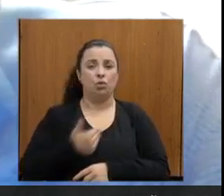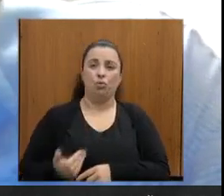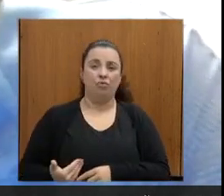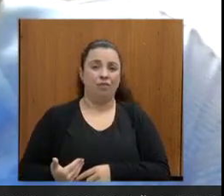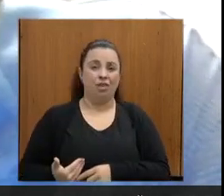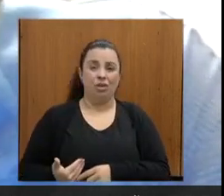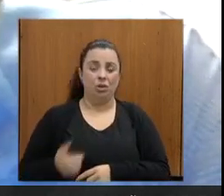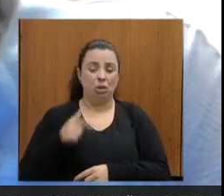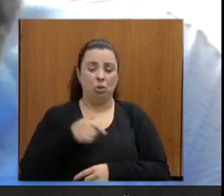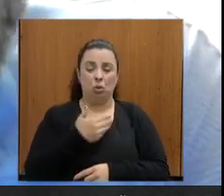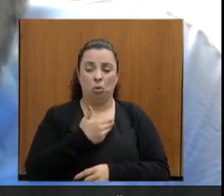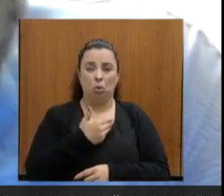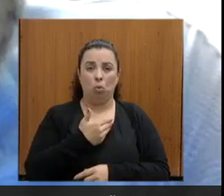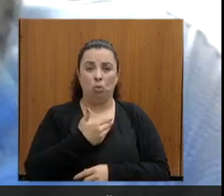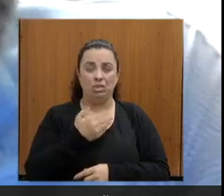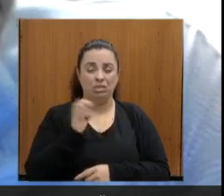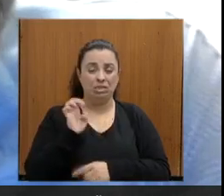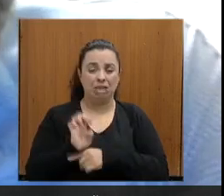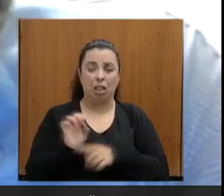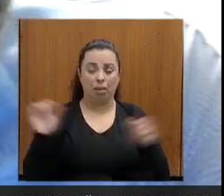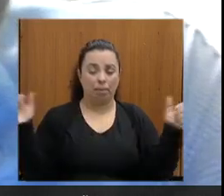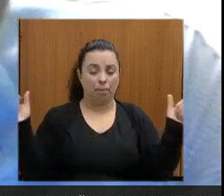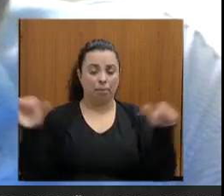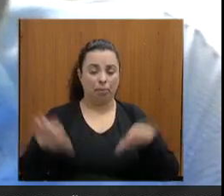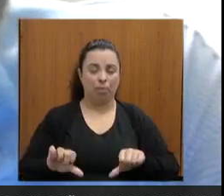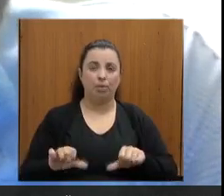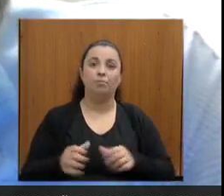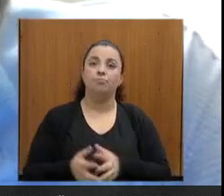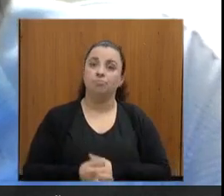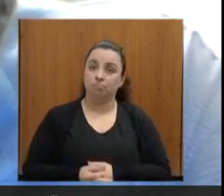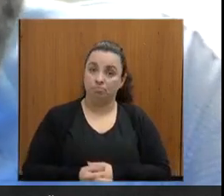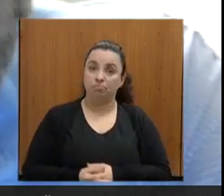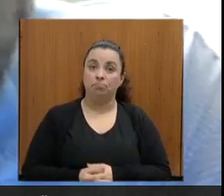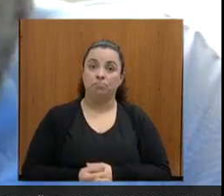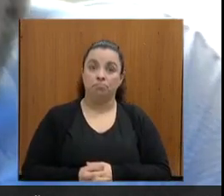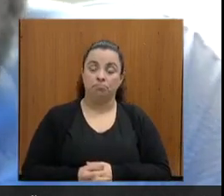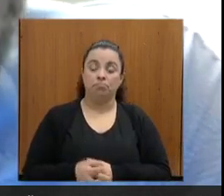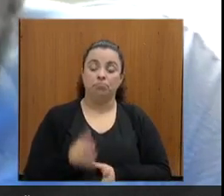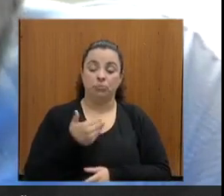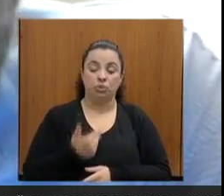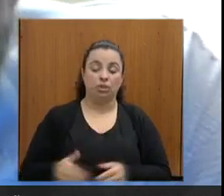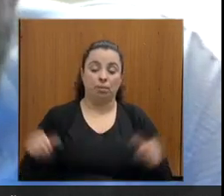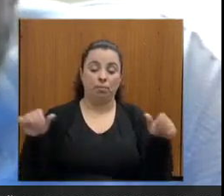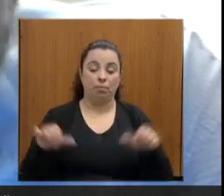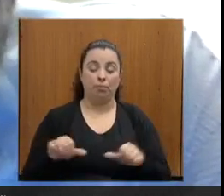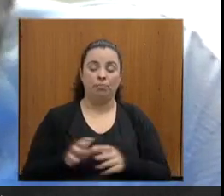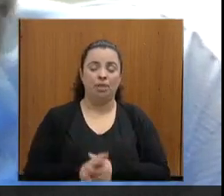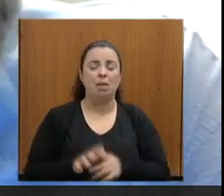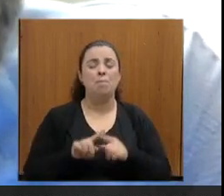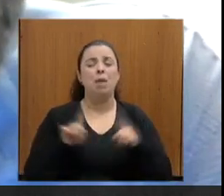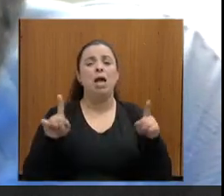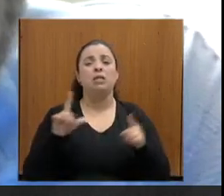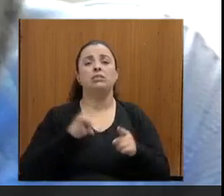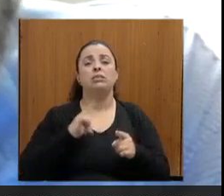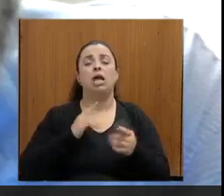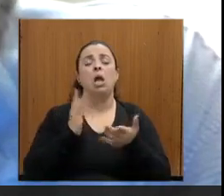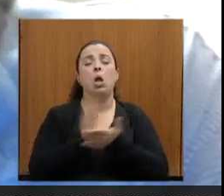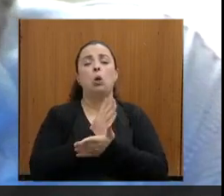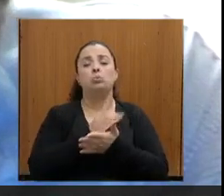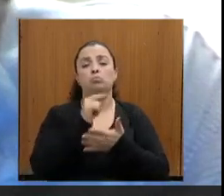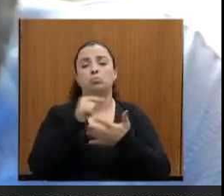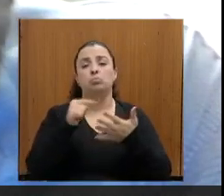estado assumindo mas não posso deixar alguns pontos que eu sempre acompanho o trabalho do nosso